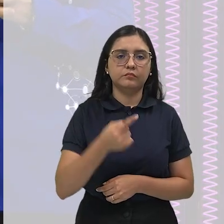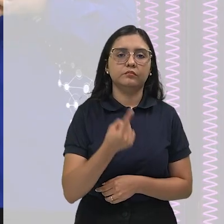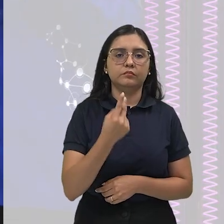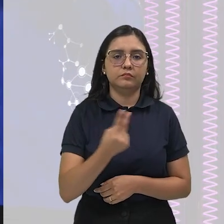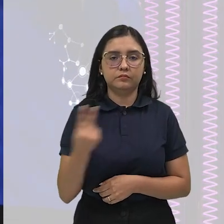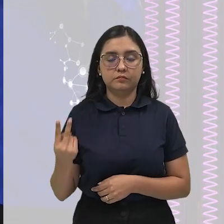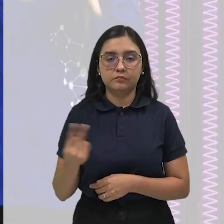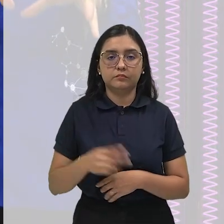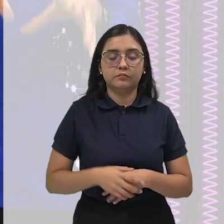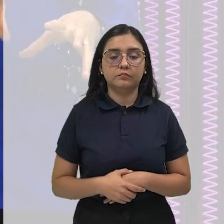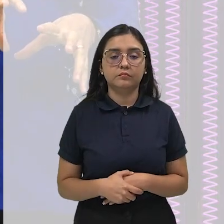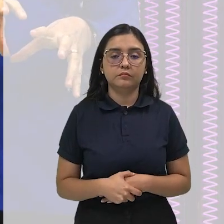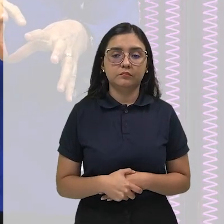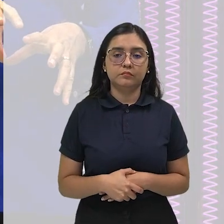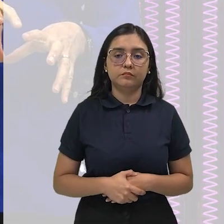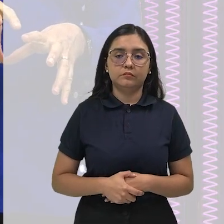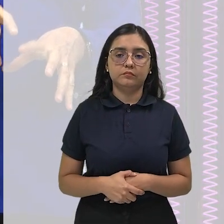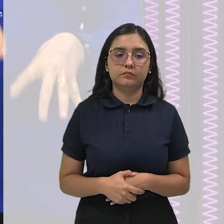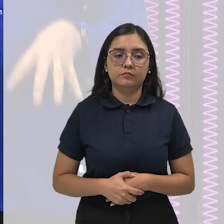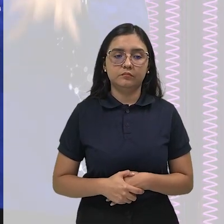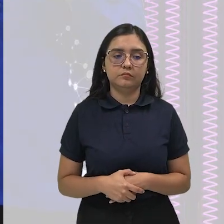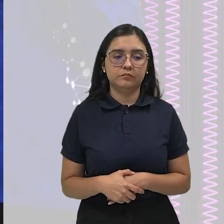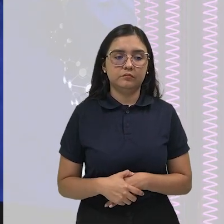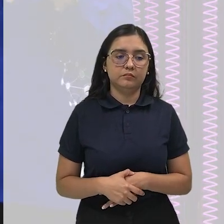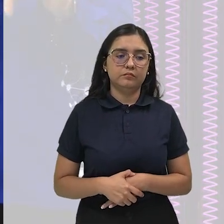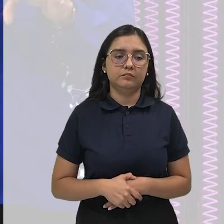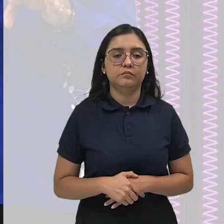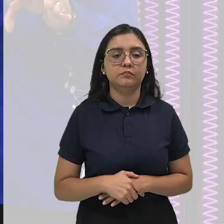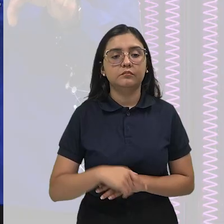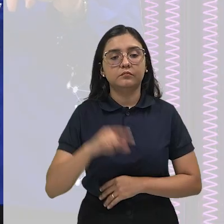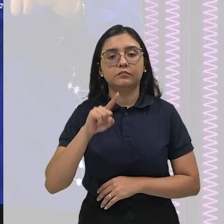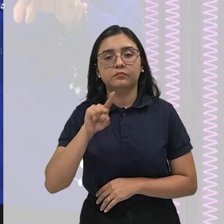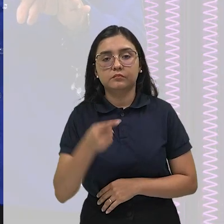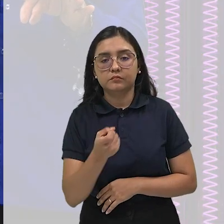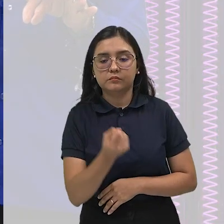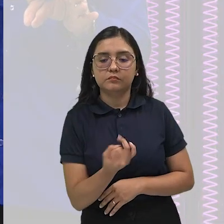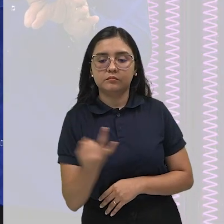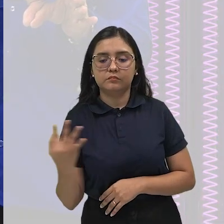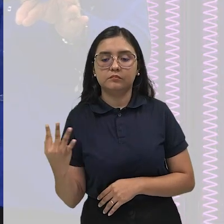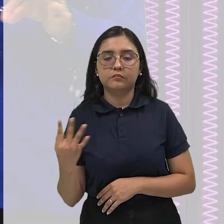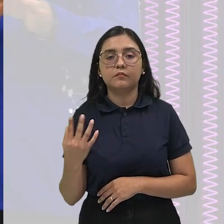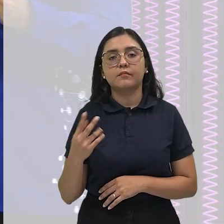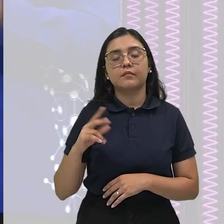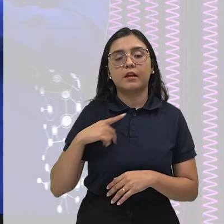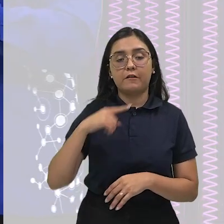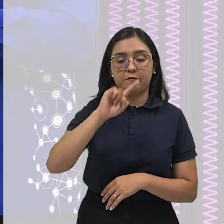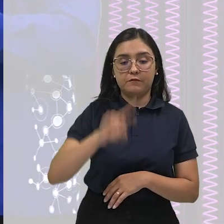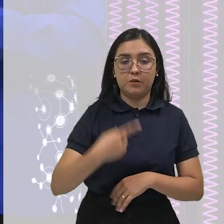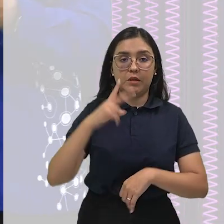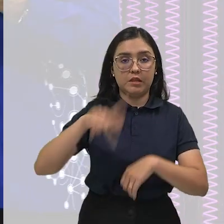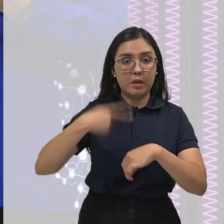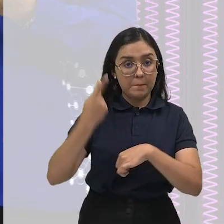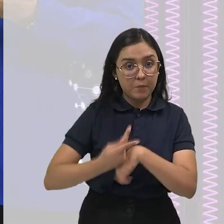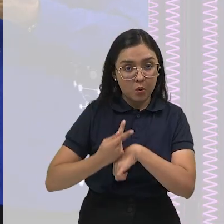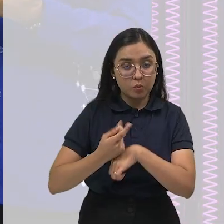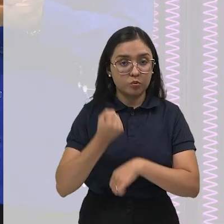1,2222. Então, a parte decimal é somente aquilo que vem depois da vírgula. Está aí, ó.